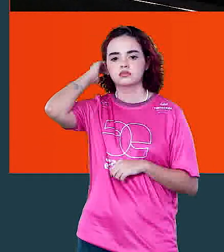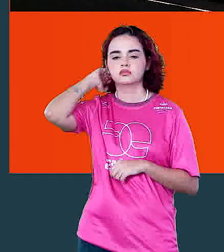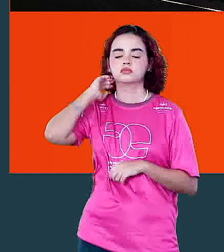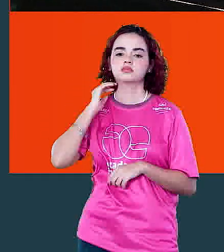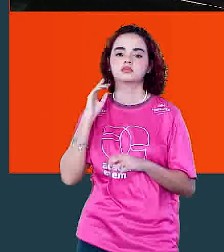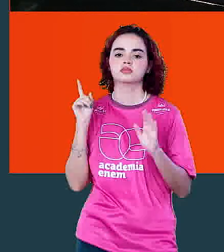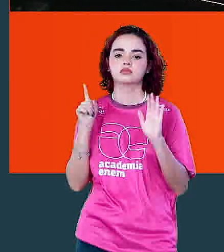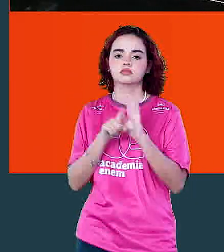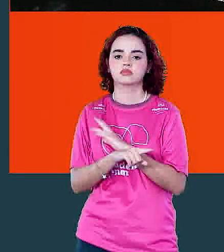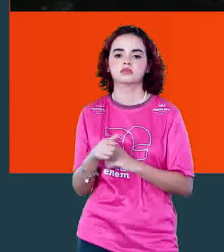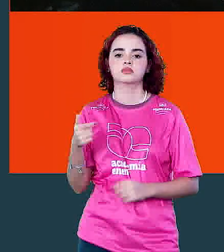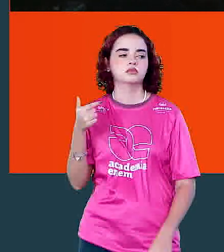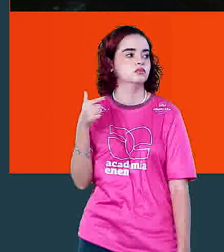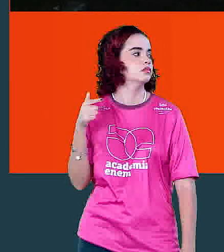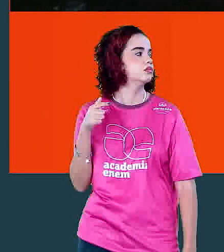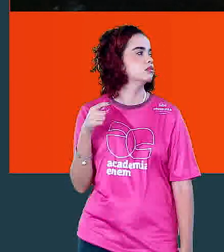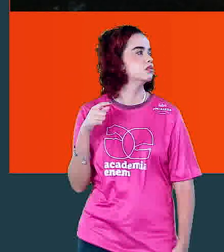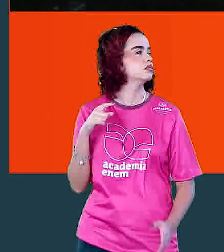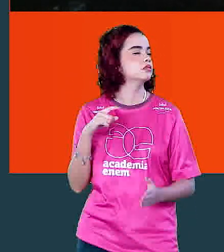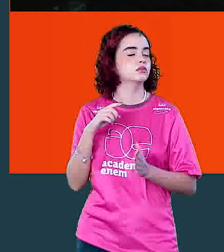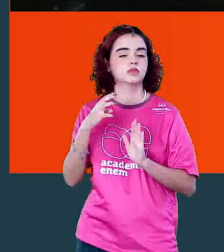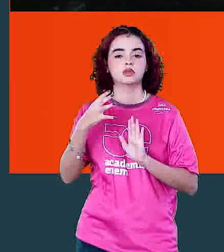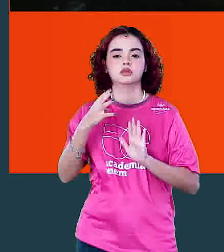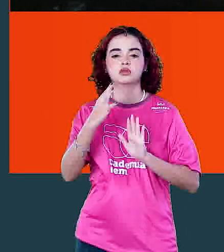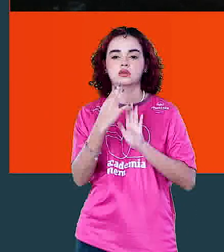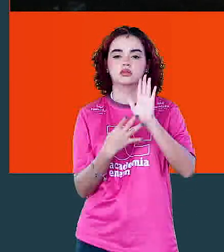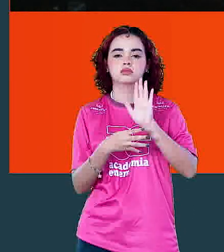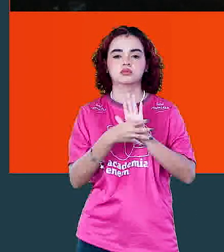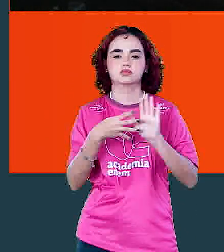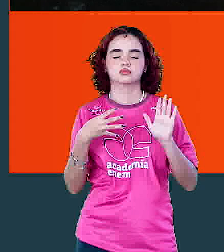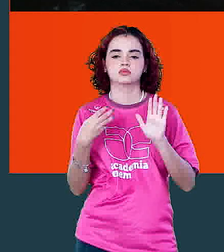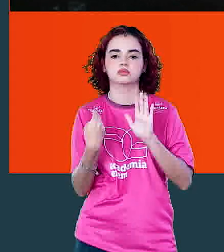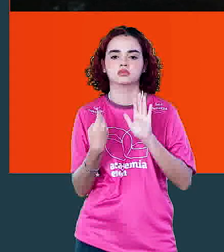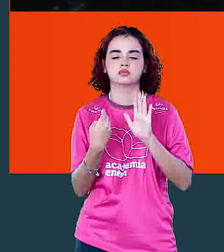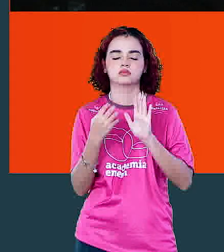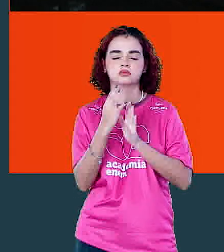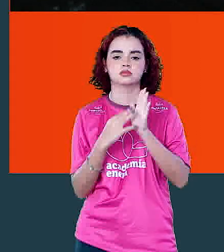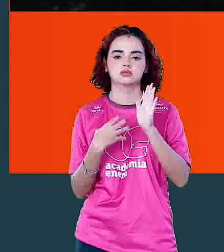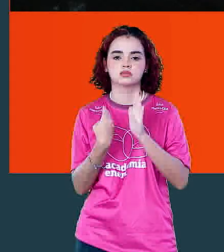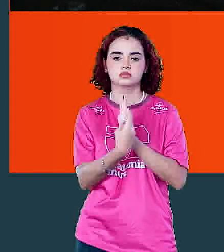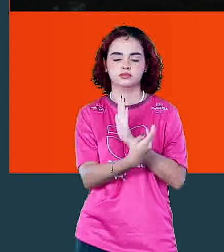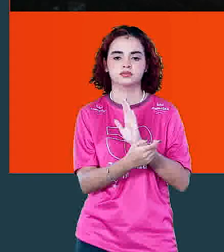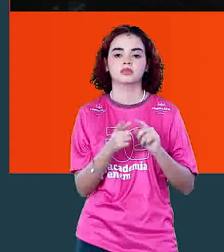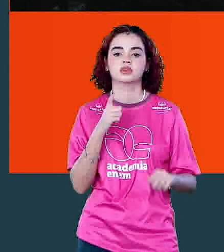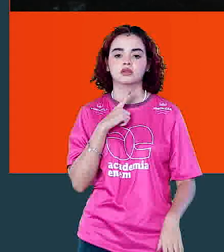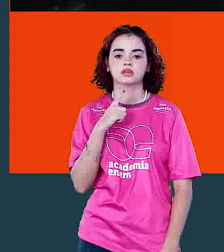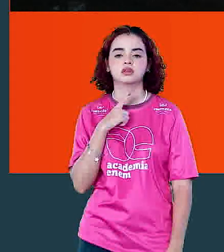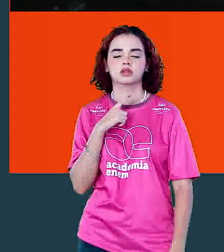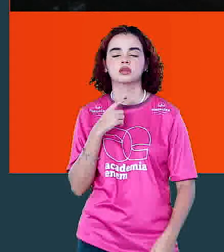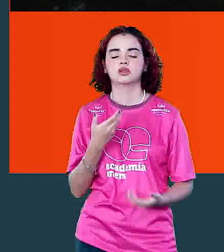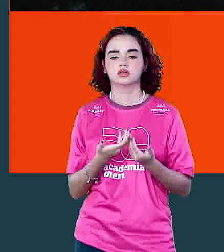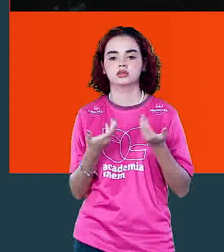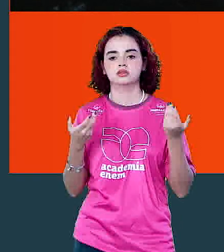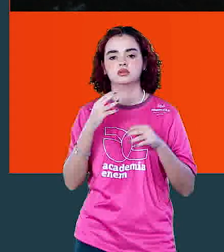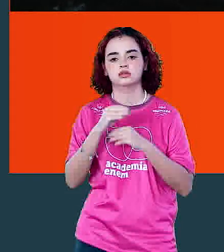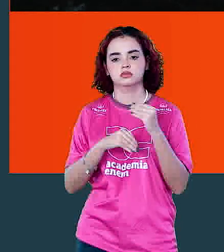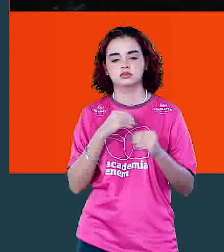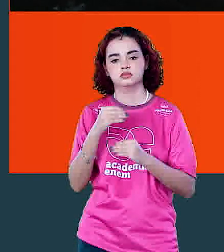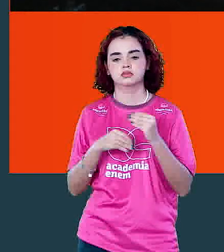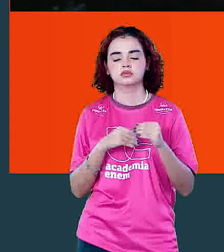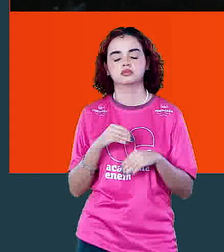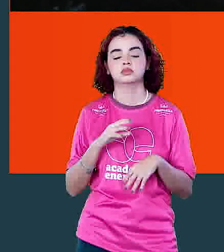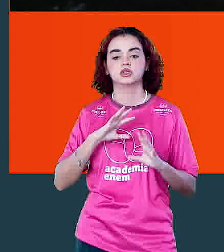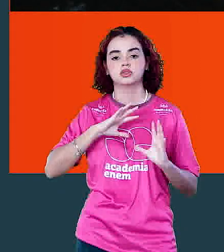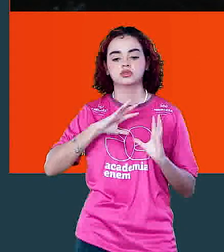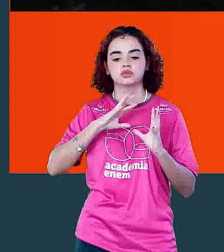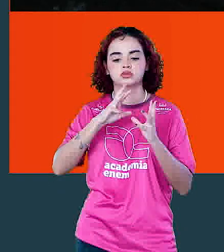A 2 vem uma tabela, né? Você já fica, vixe, meu irmão. Separação de mistura, tá? Olha o conceito. Todas as questões estão trabalhando